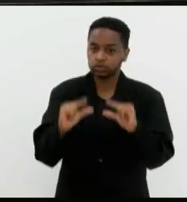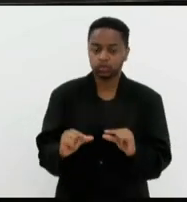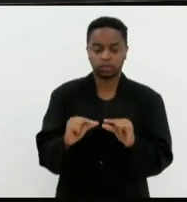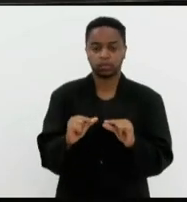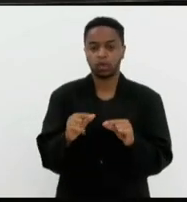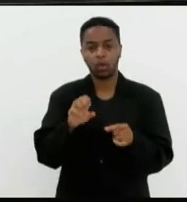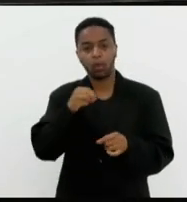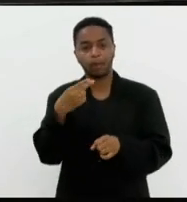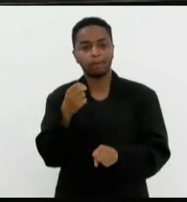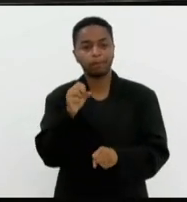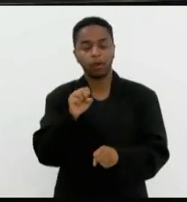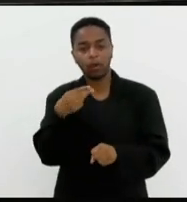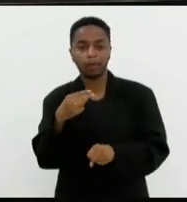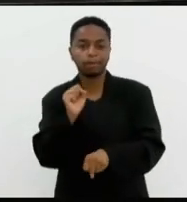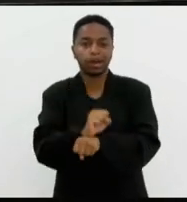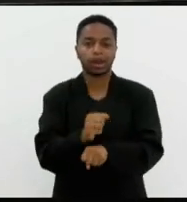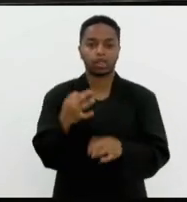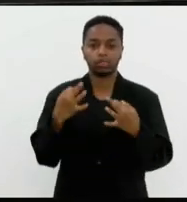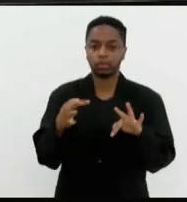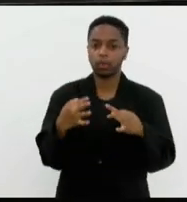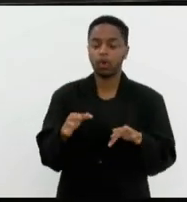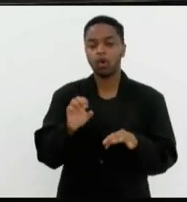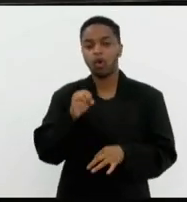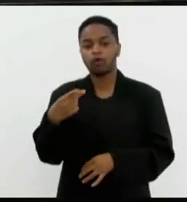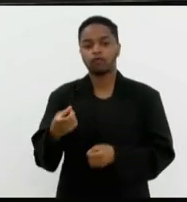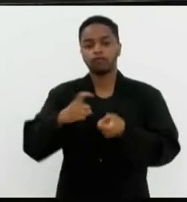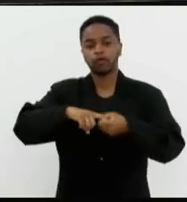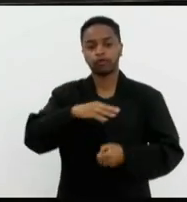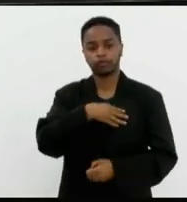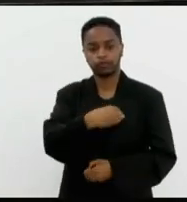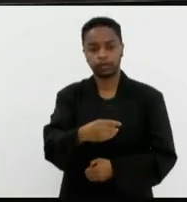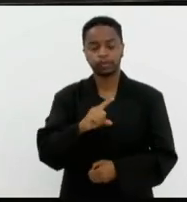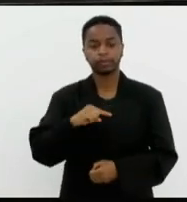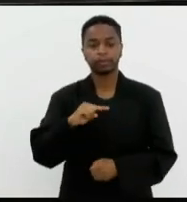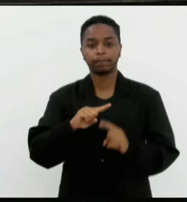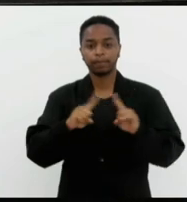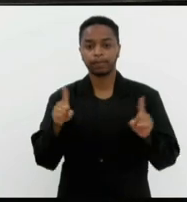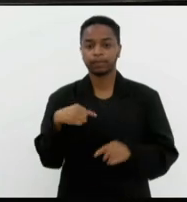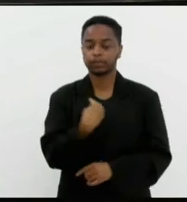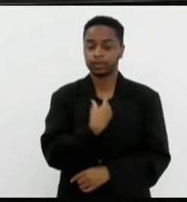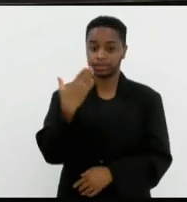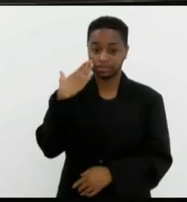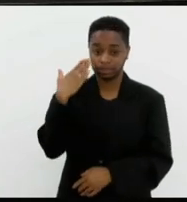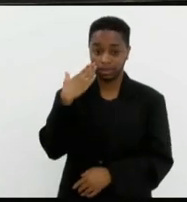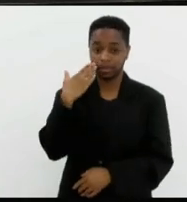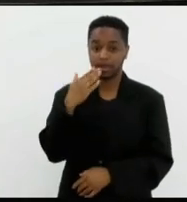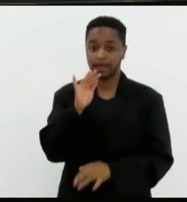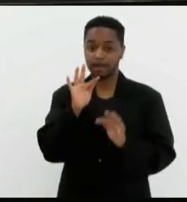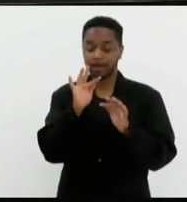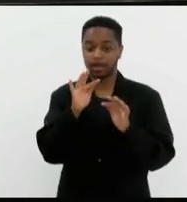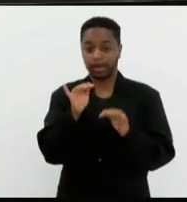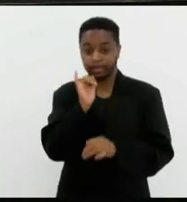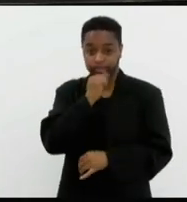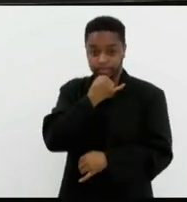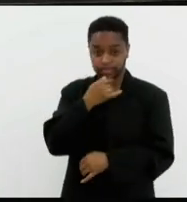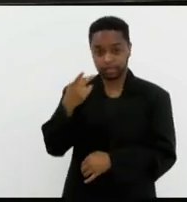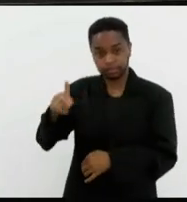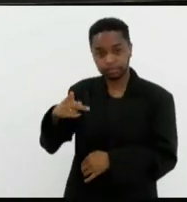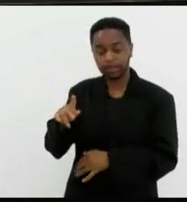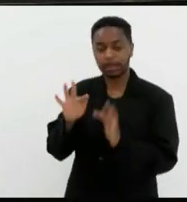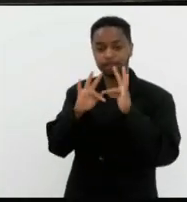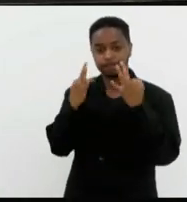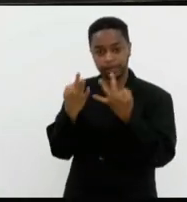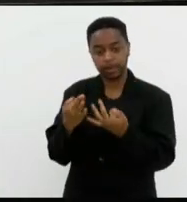cessar e que o filho venha a voltar. Mas sabemos que o luto da família se transformou em